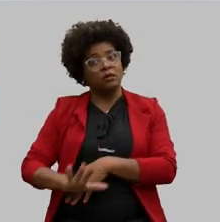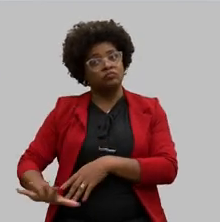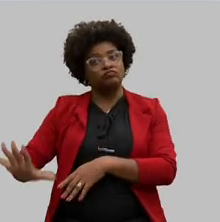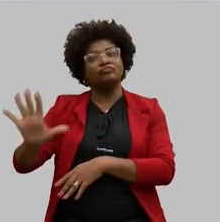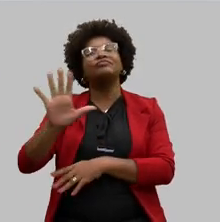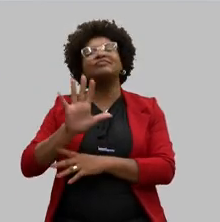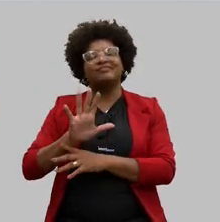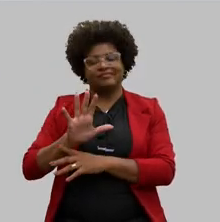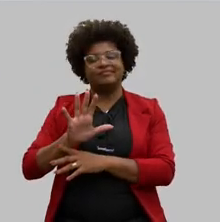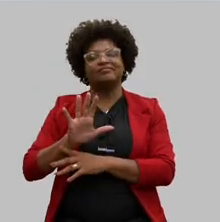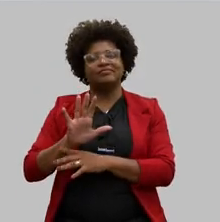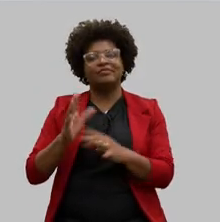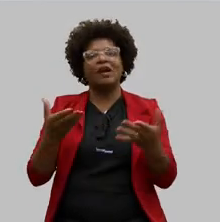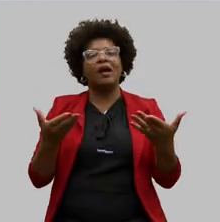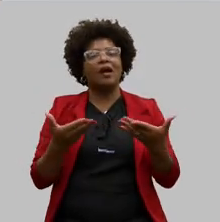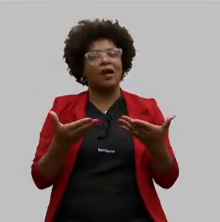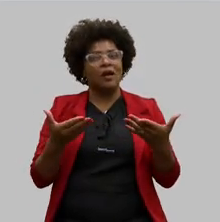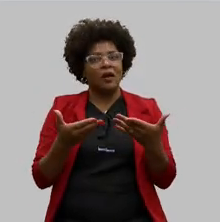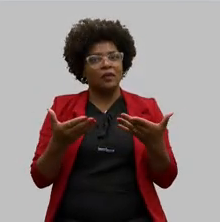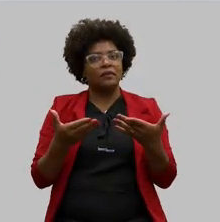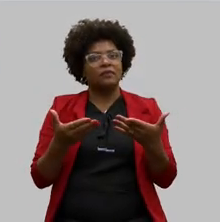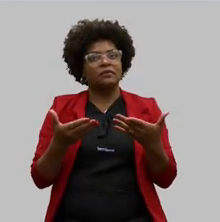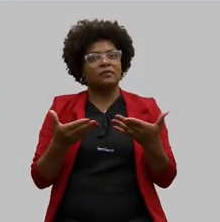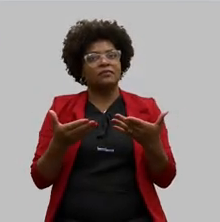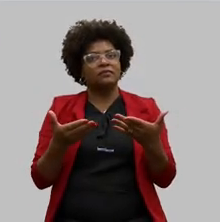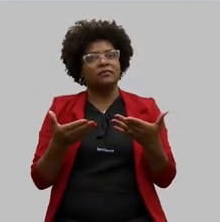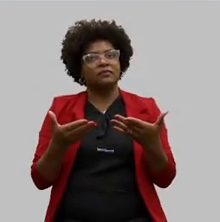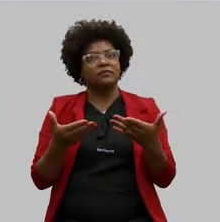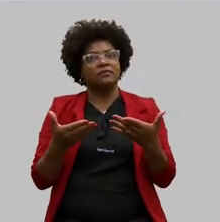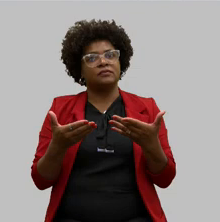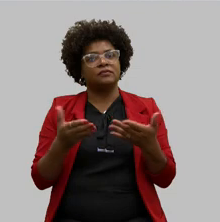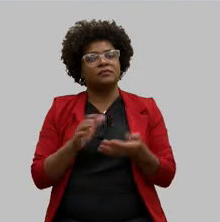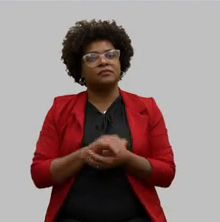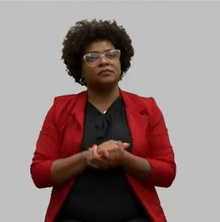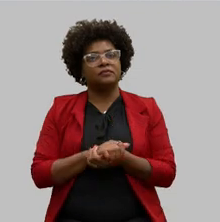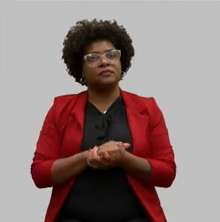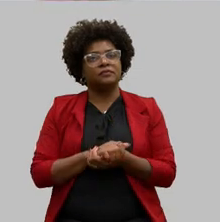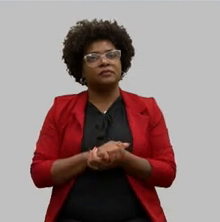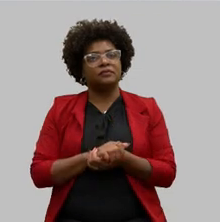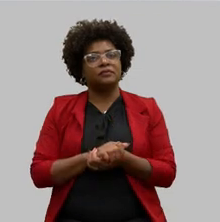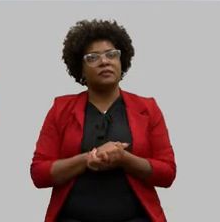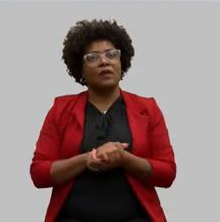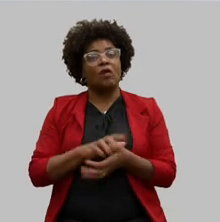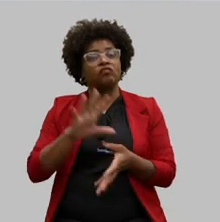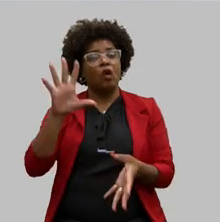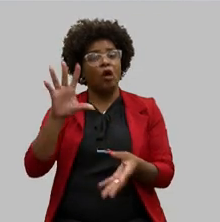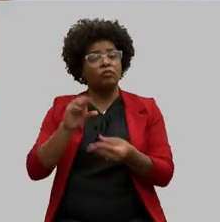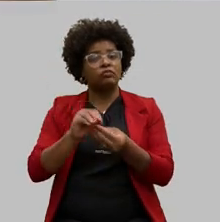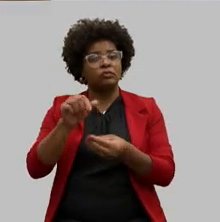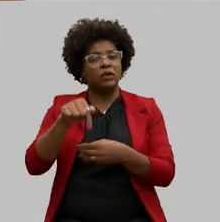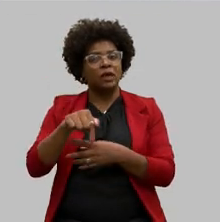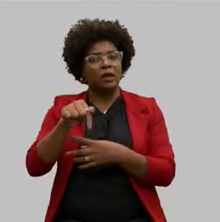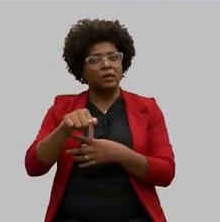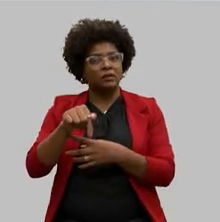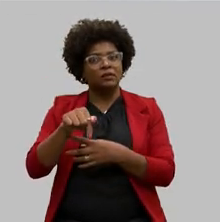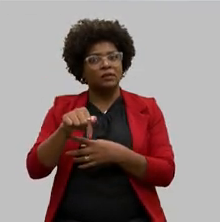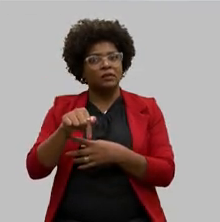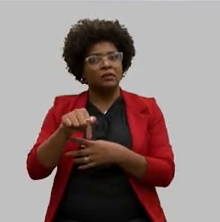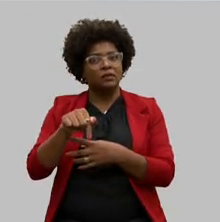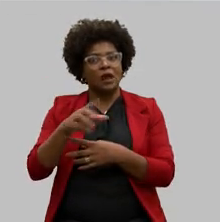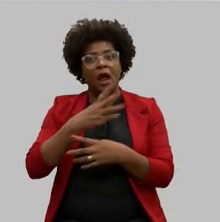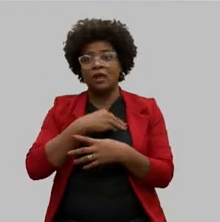agora a gente eh vou vou falar rapidamente a situação da